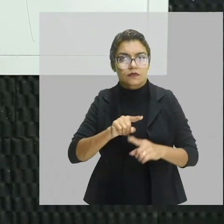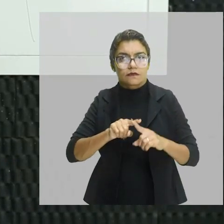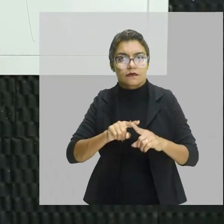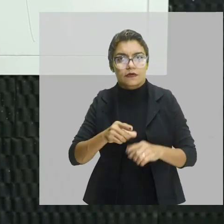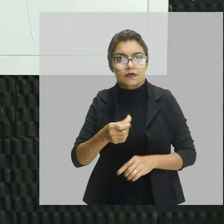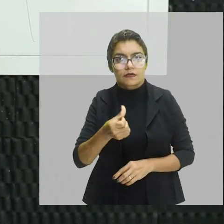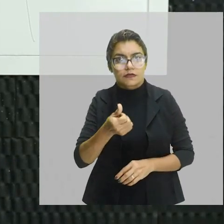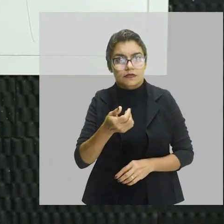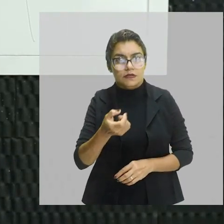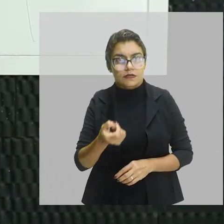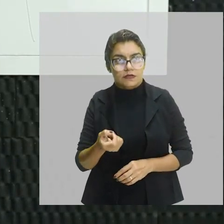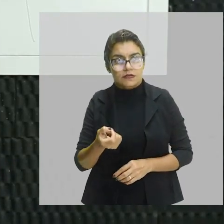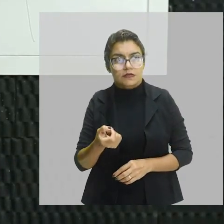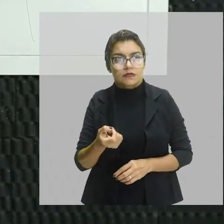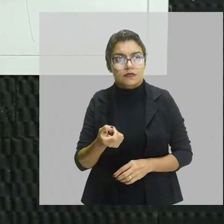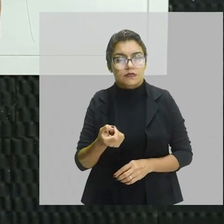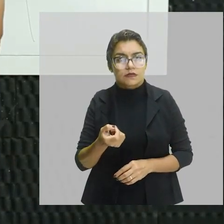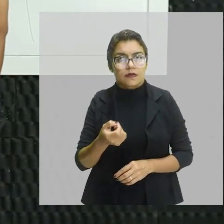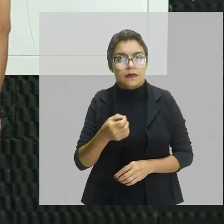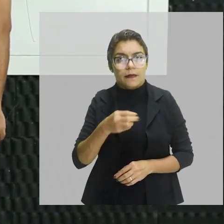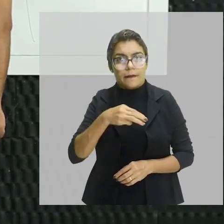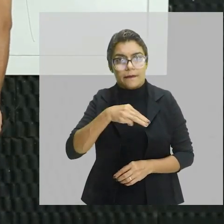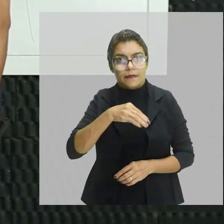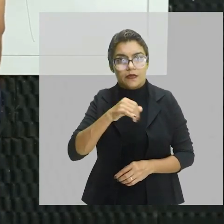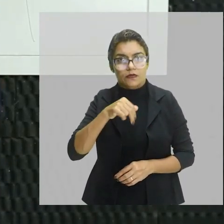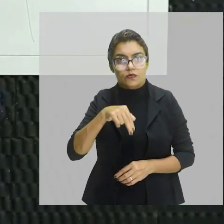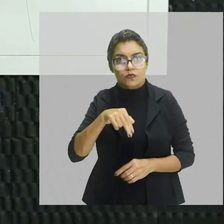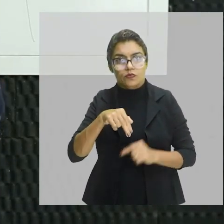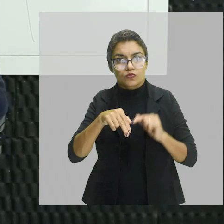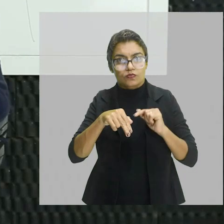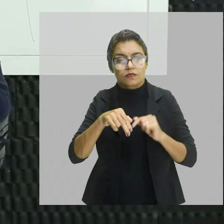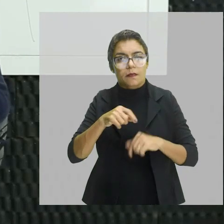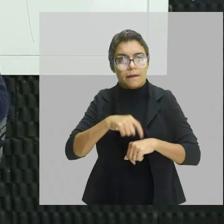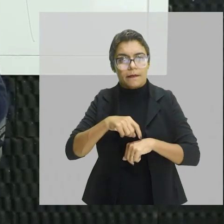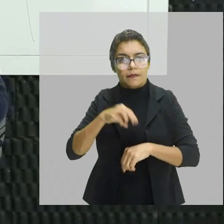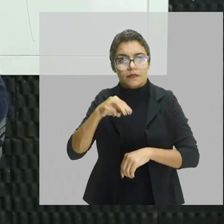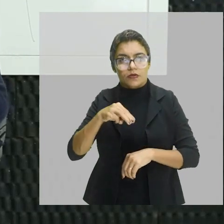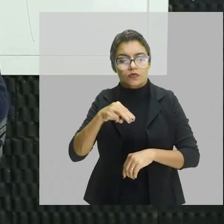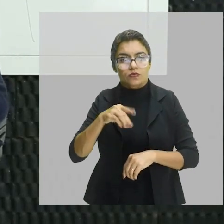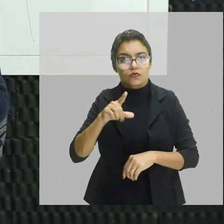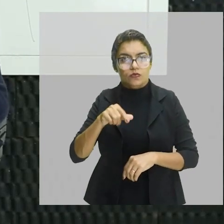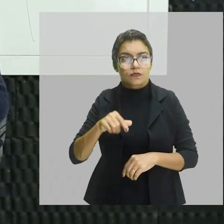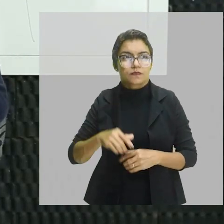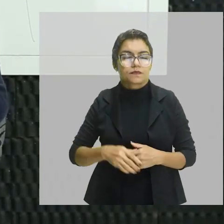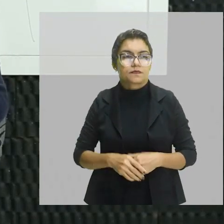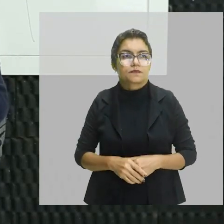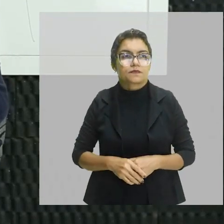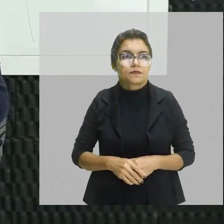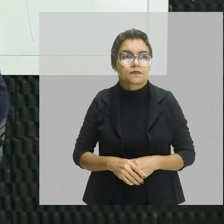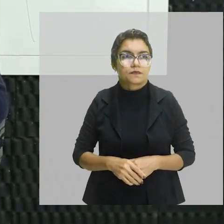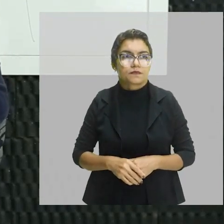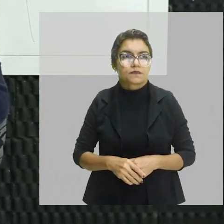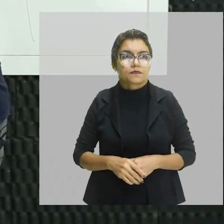vezes 60 minuto, né? 1 hora é quantos minutos? 60 minutos, né?